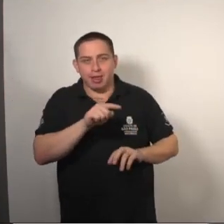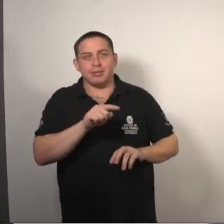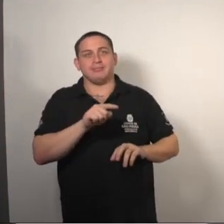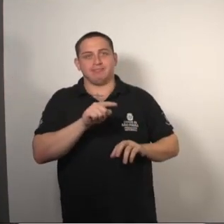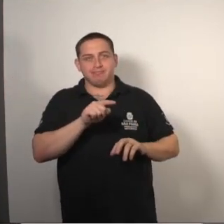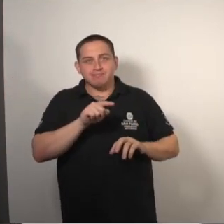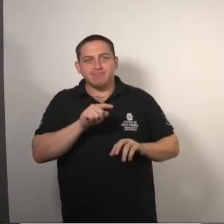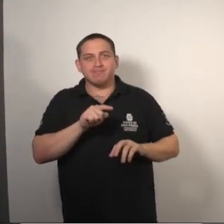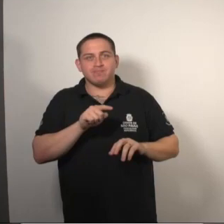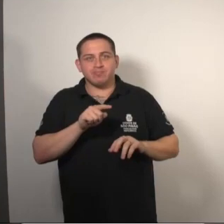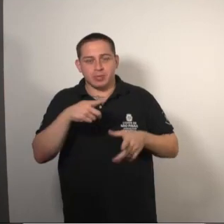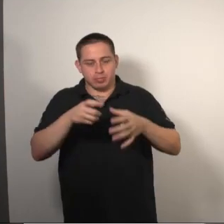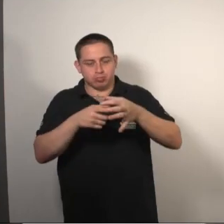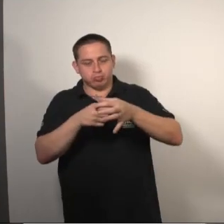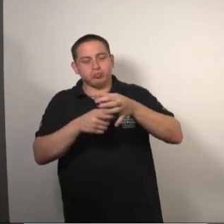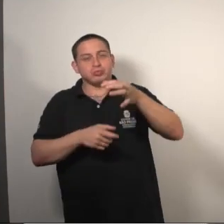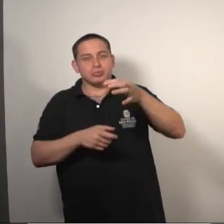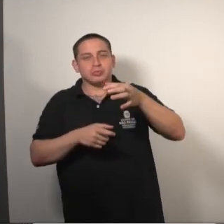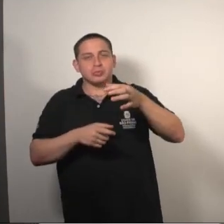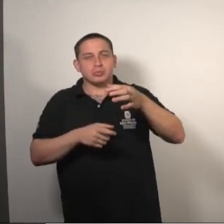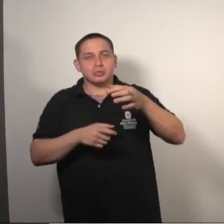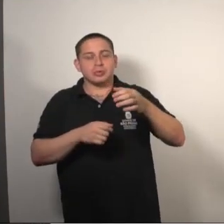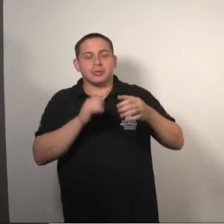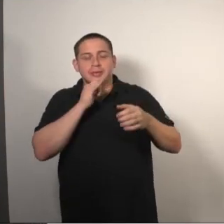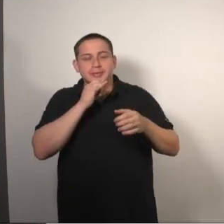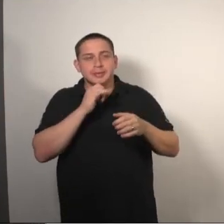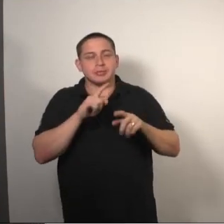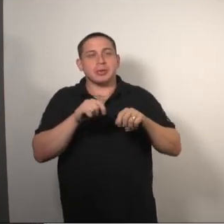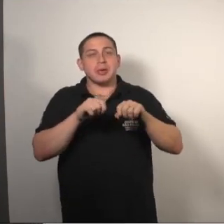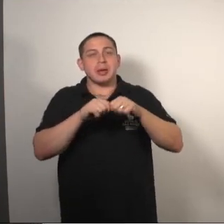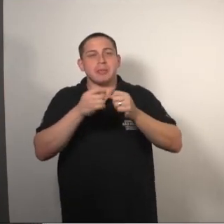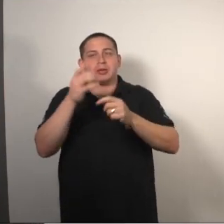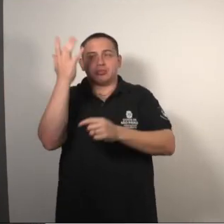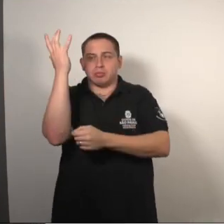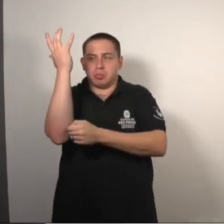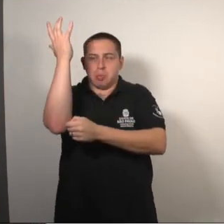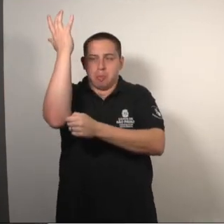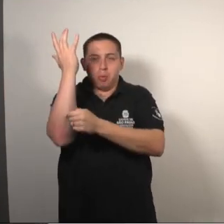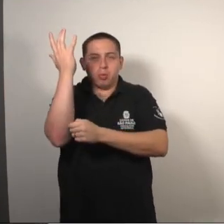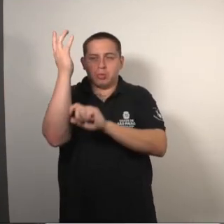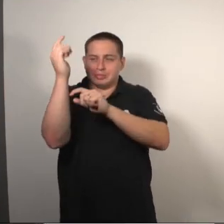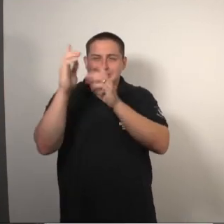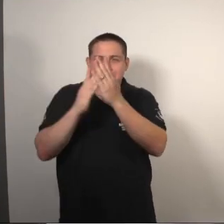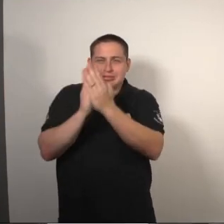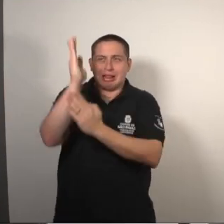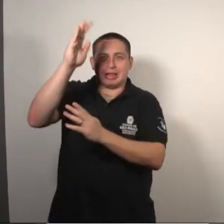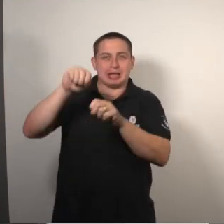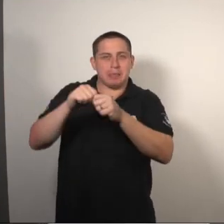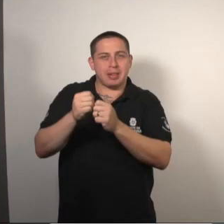atrito de concreto com concreto, para não estragar a estrutura. É isso.